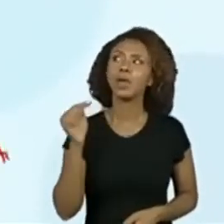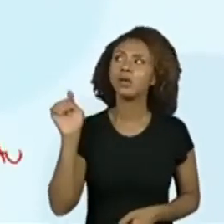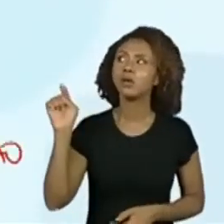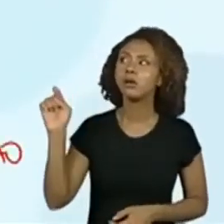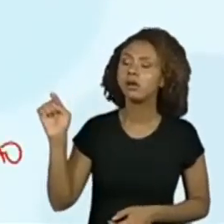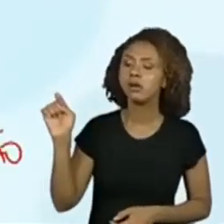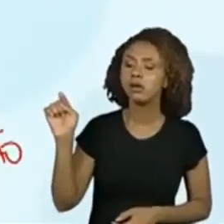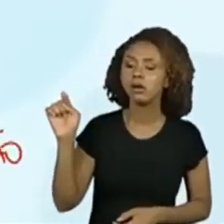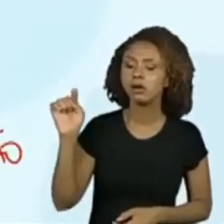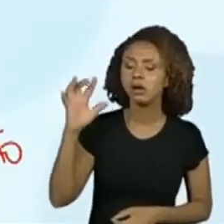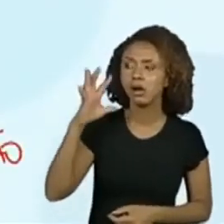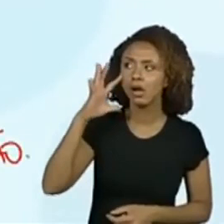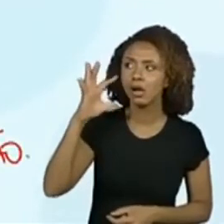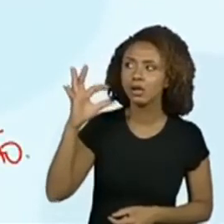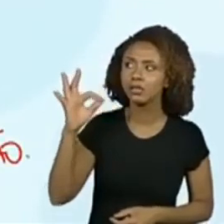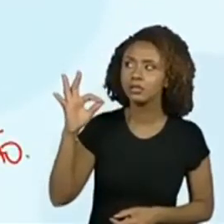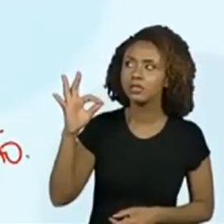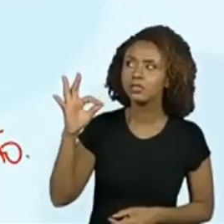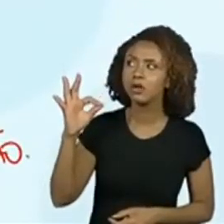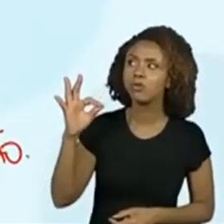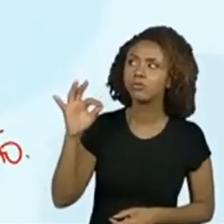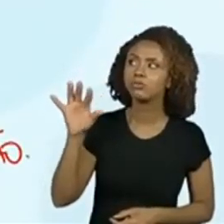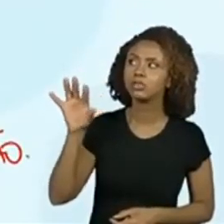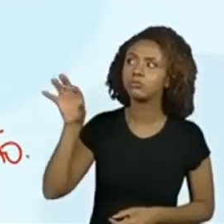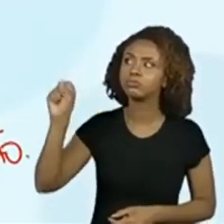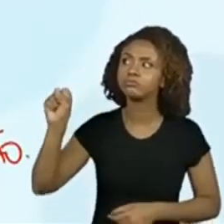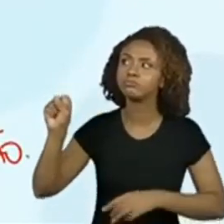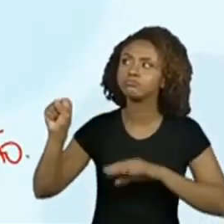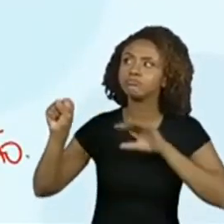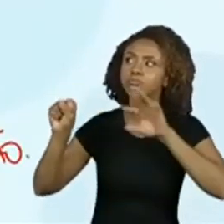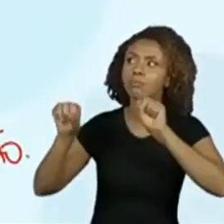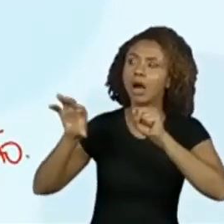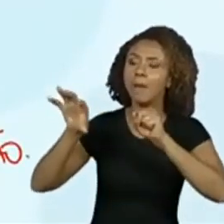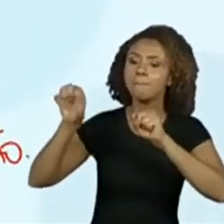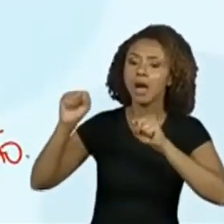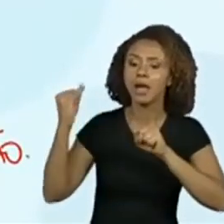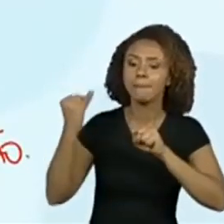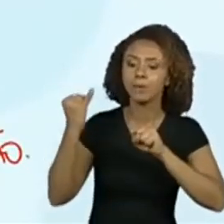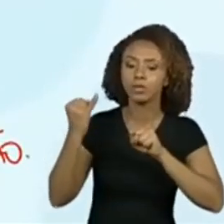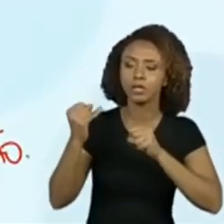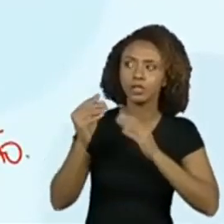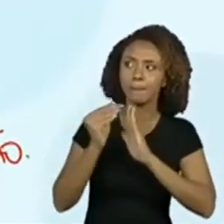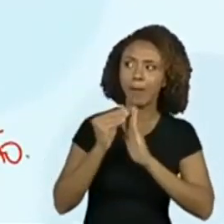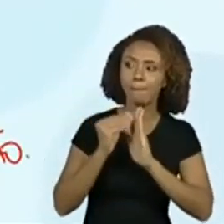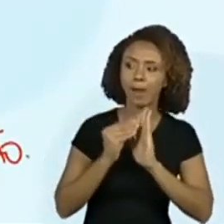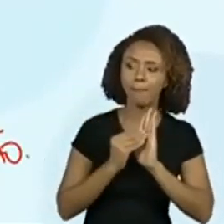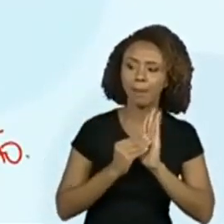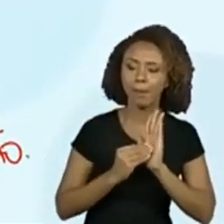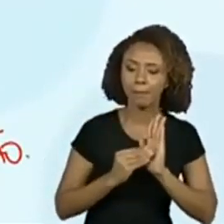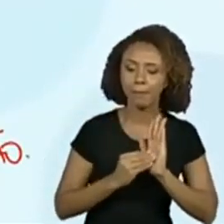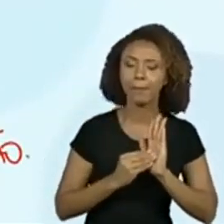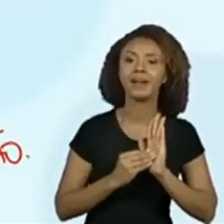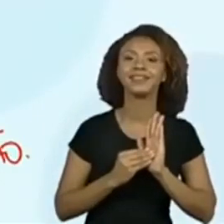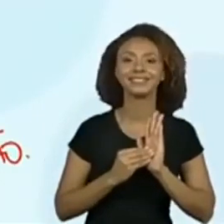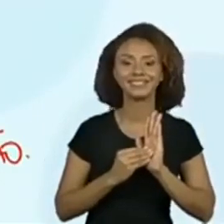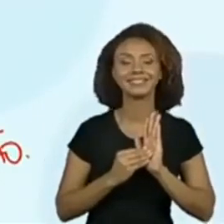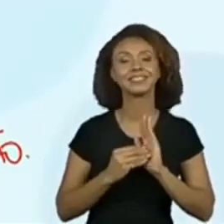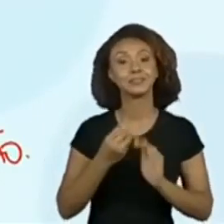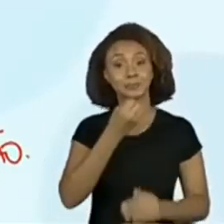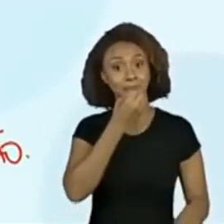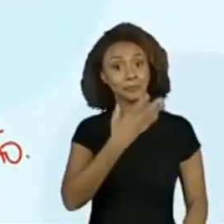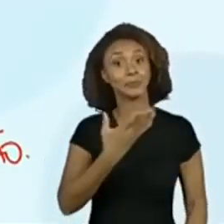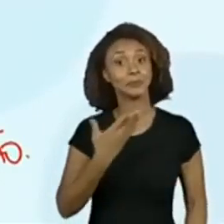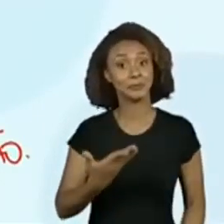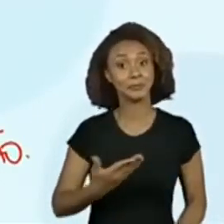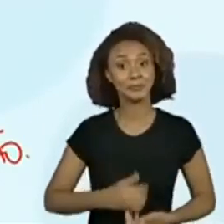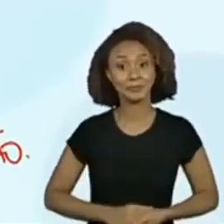Primeiro as informações mais relevantes e nesse momento ele faz uso desse registro muito